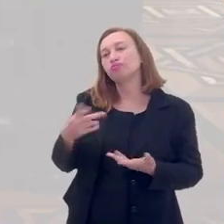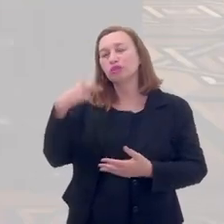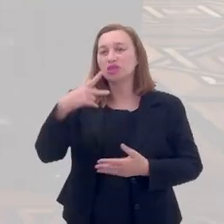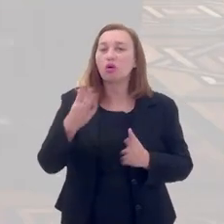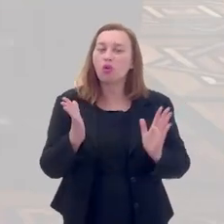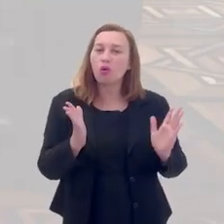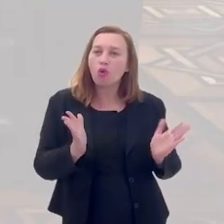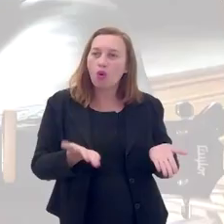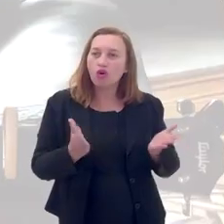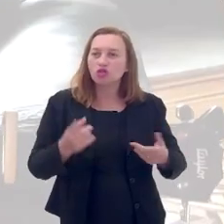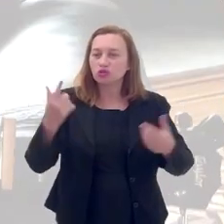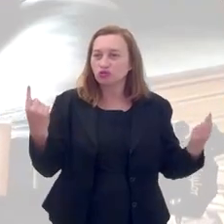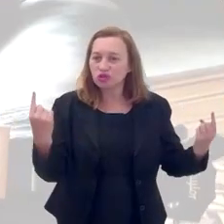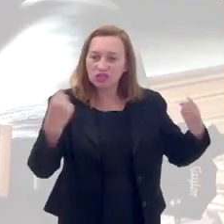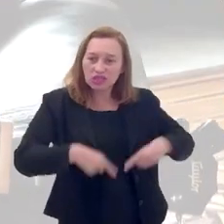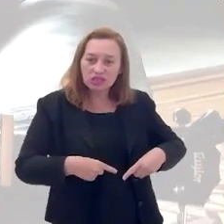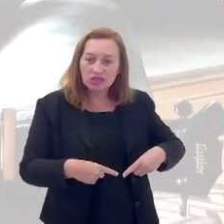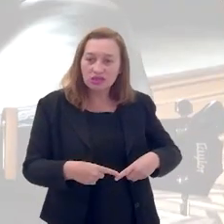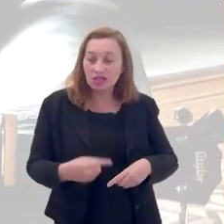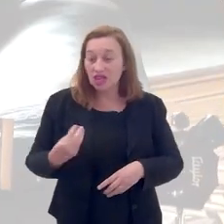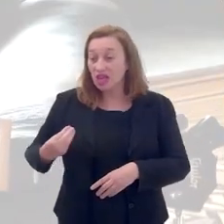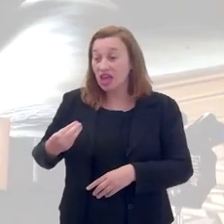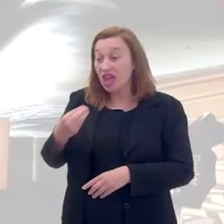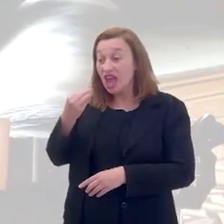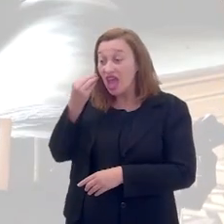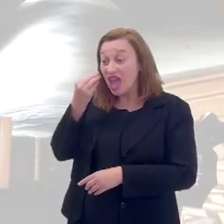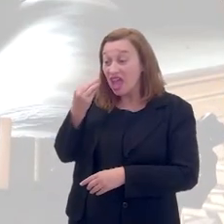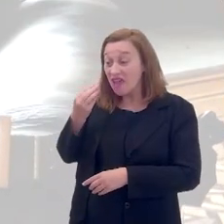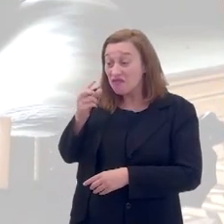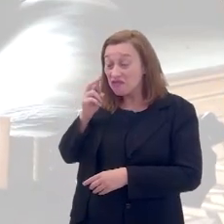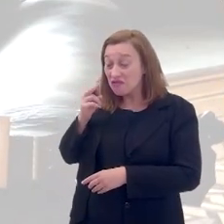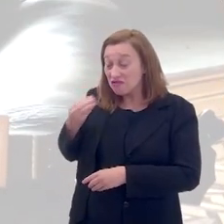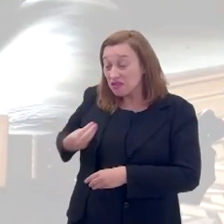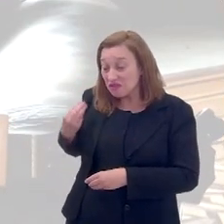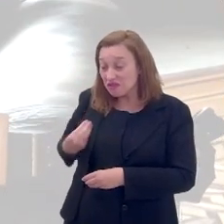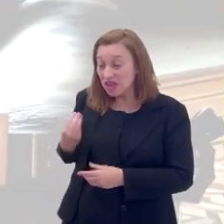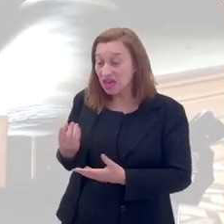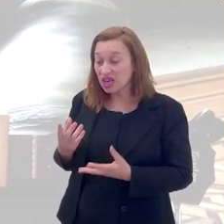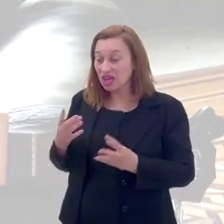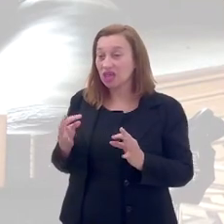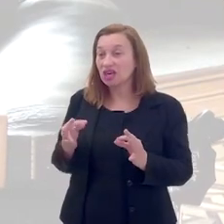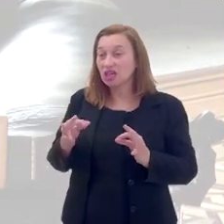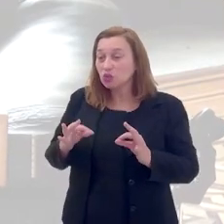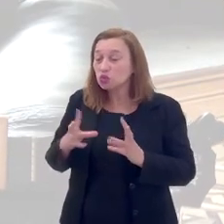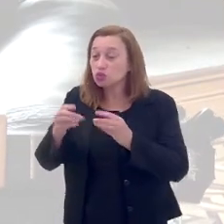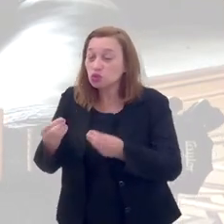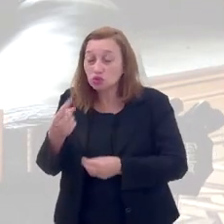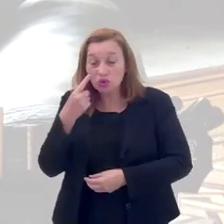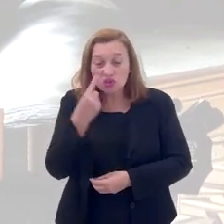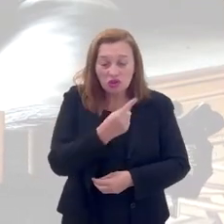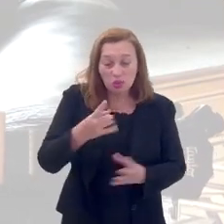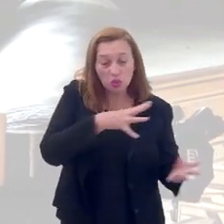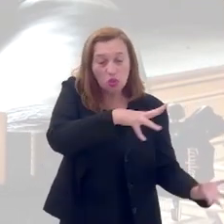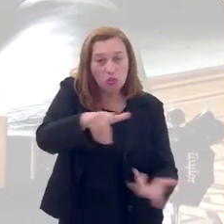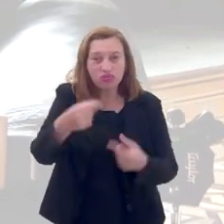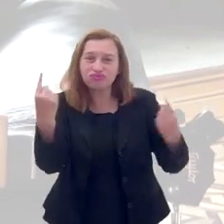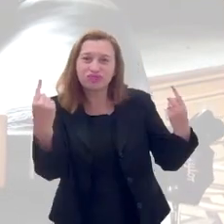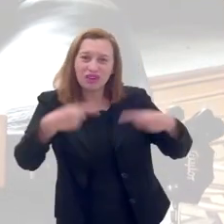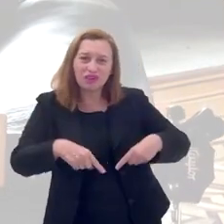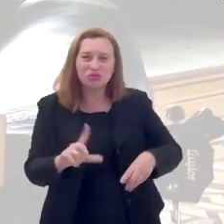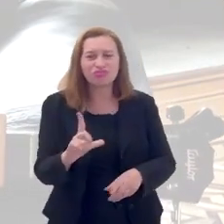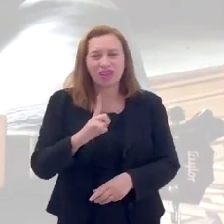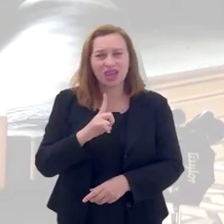da humanidade hoje é viver diante dessa diversidade diante da possibilidade que temos de ser hoje em um mundo que nos